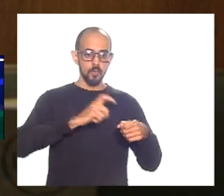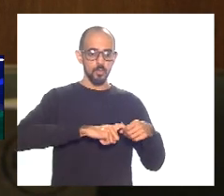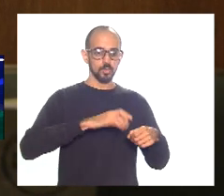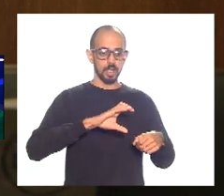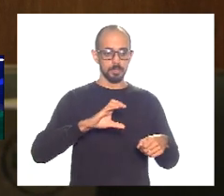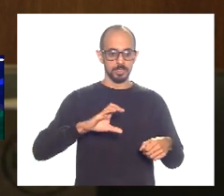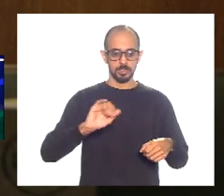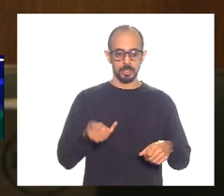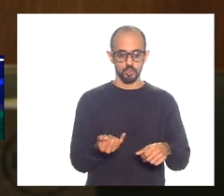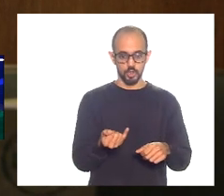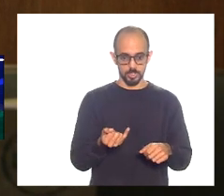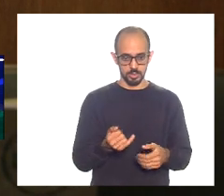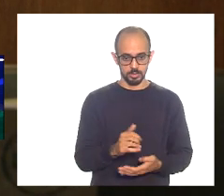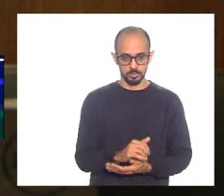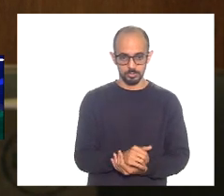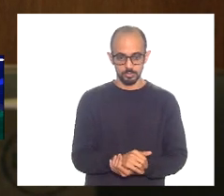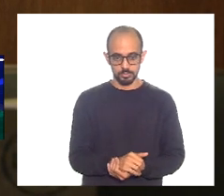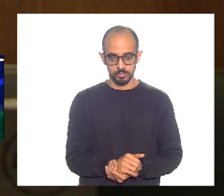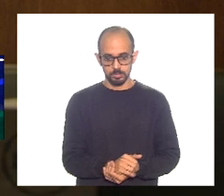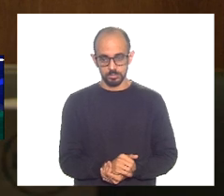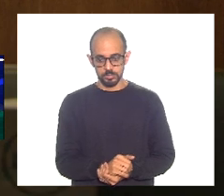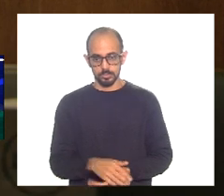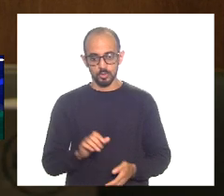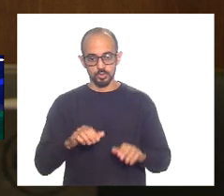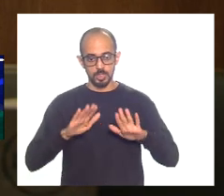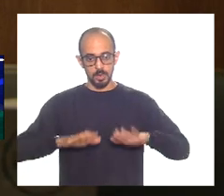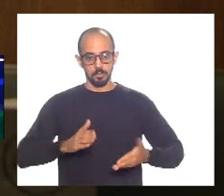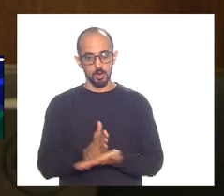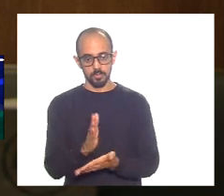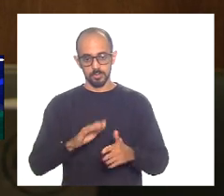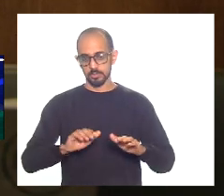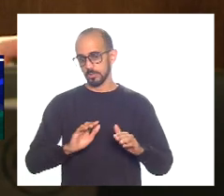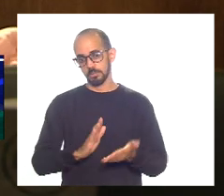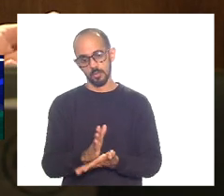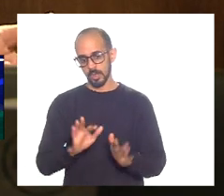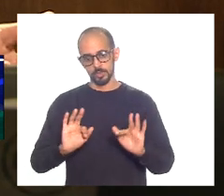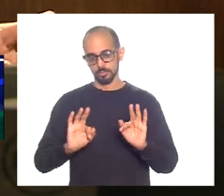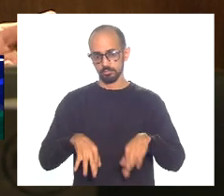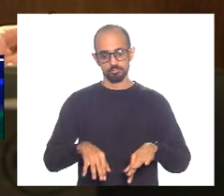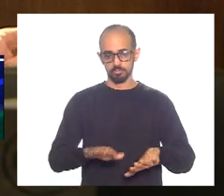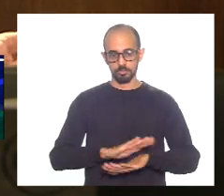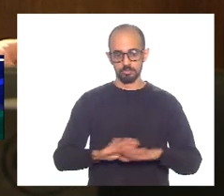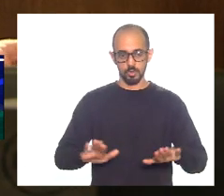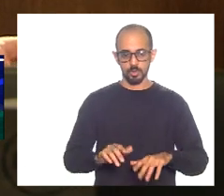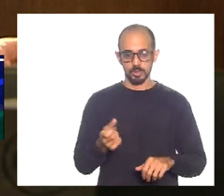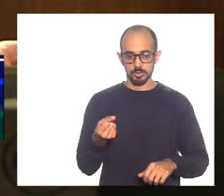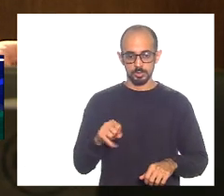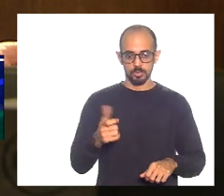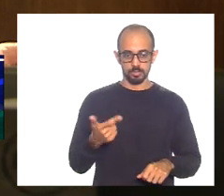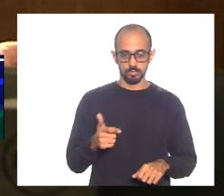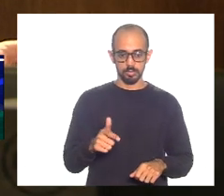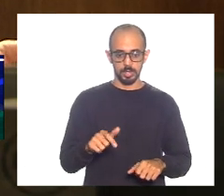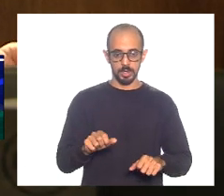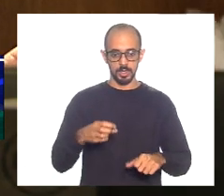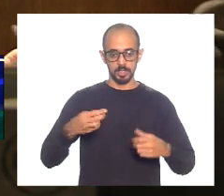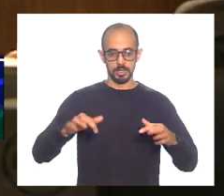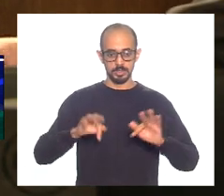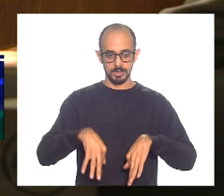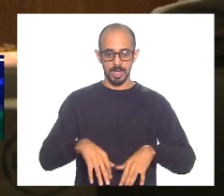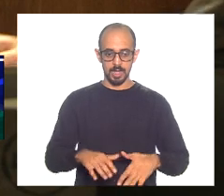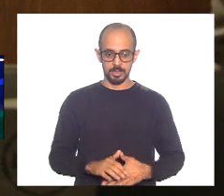CCJ, 3784-2021. Senhores que aprovam, eles estão aprovados. Nada mais a tratar na terceira sessão extraordinária, mesmo está